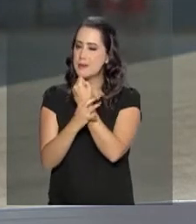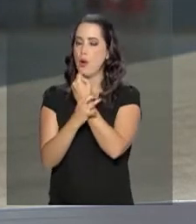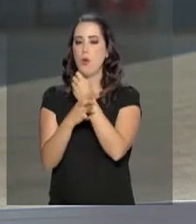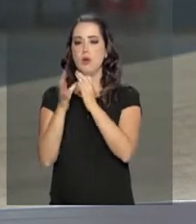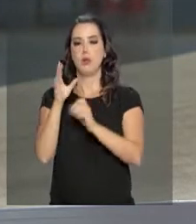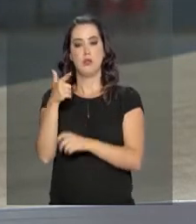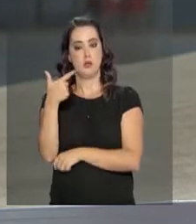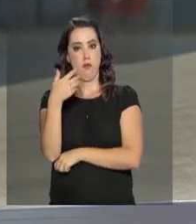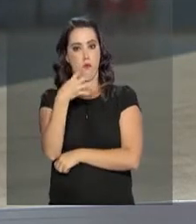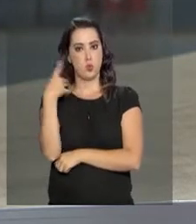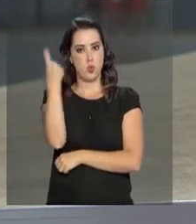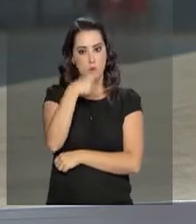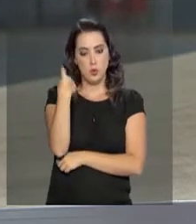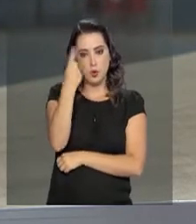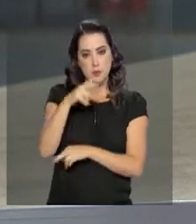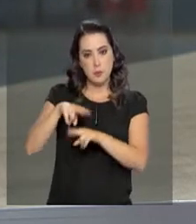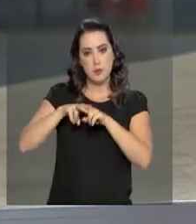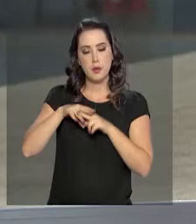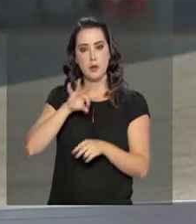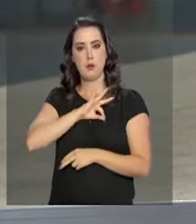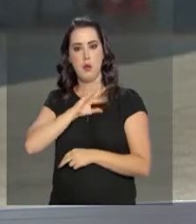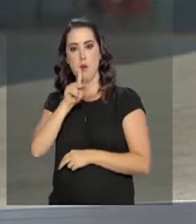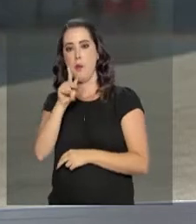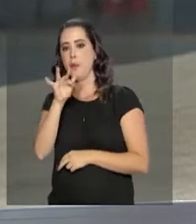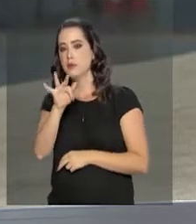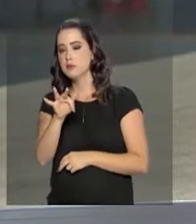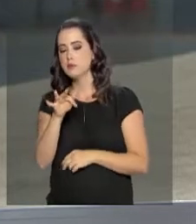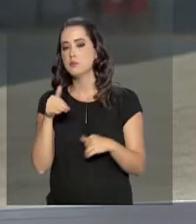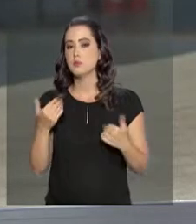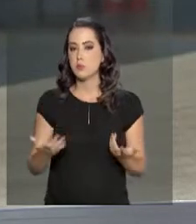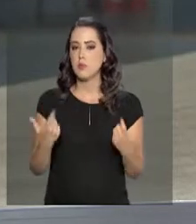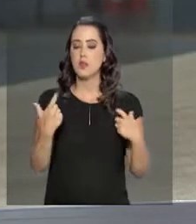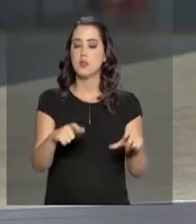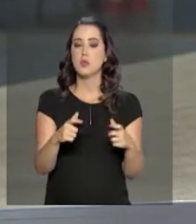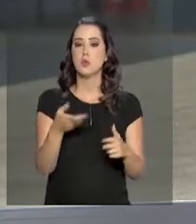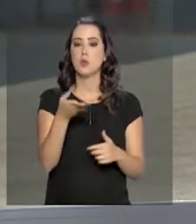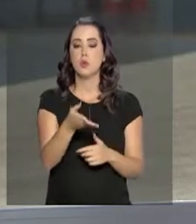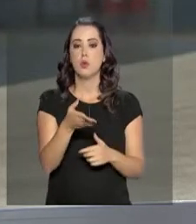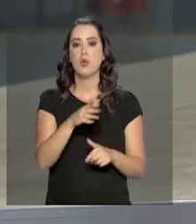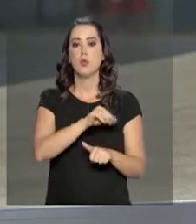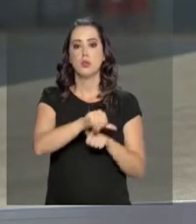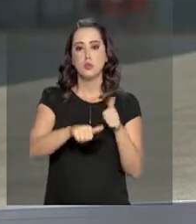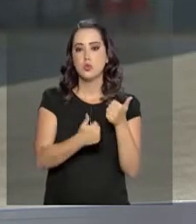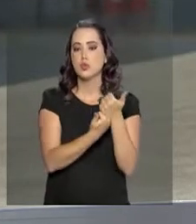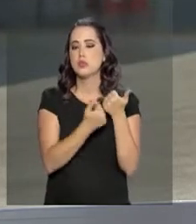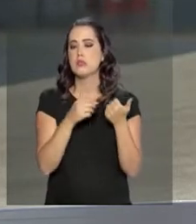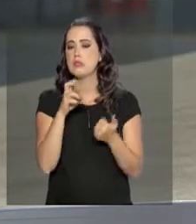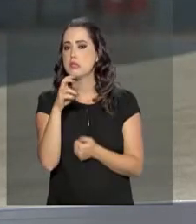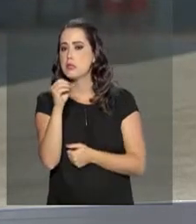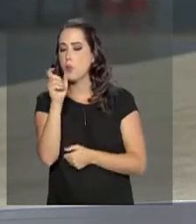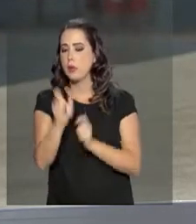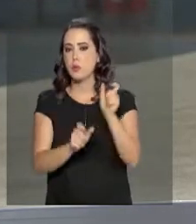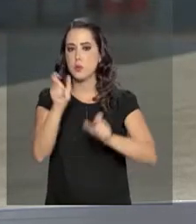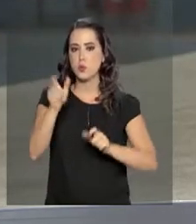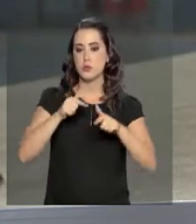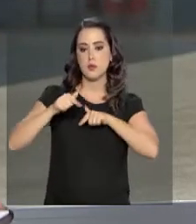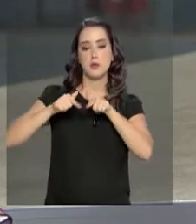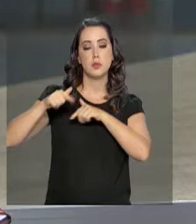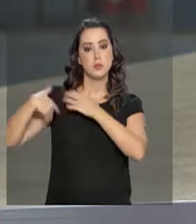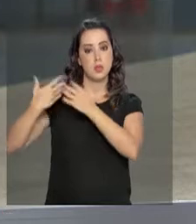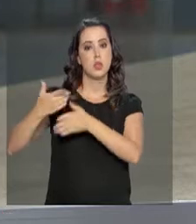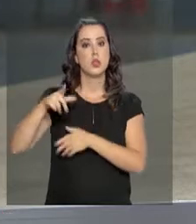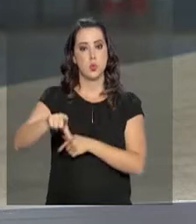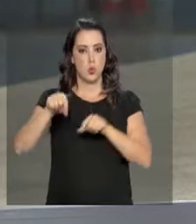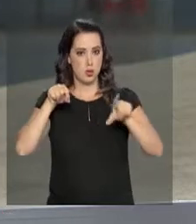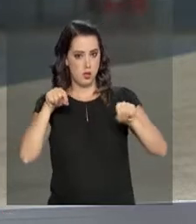24 horas pela polícia federal este gabinete de transição contará com no máximo 50 pessoas que deverão ser